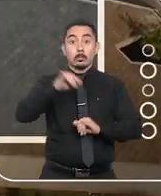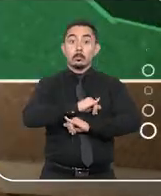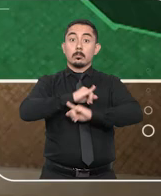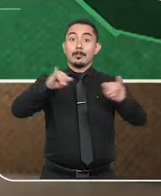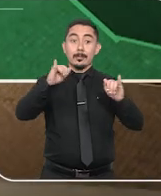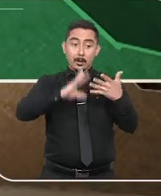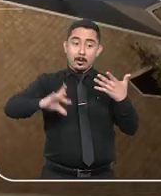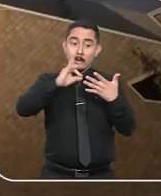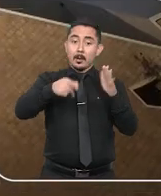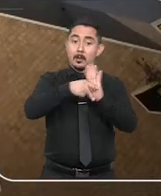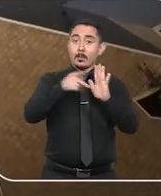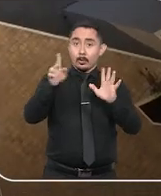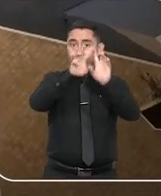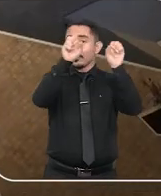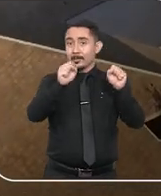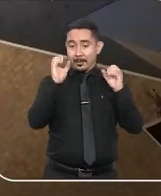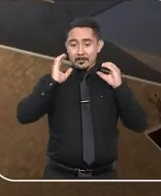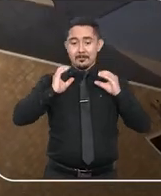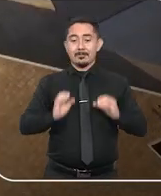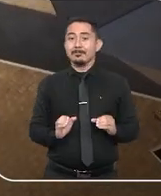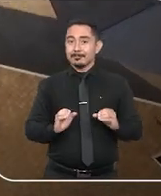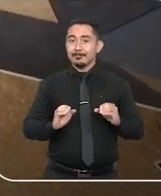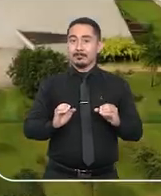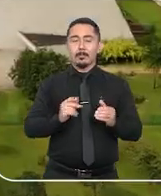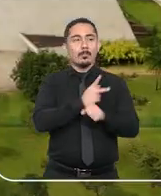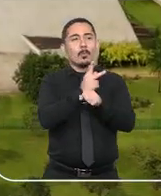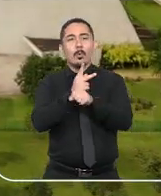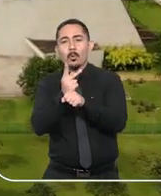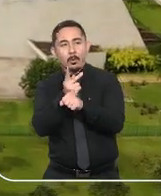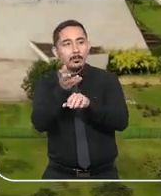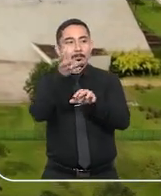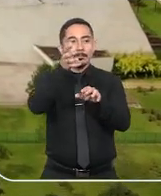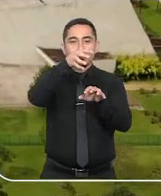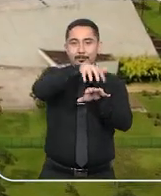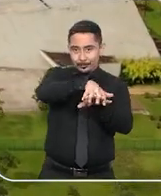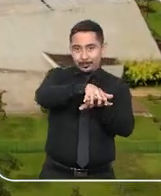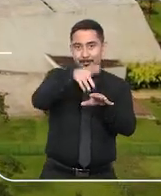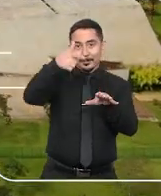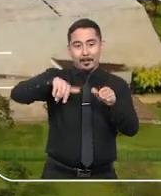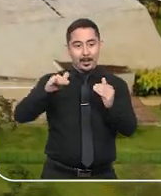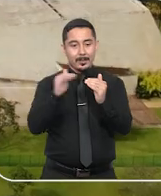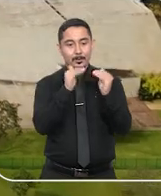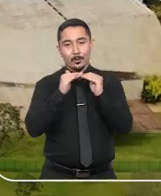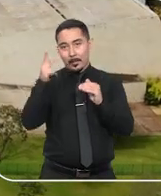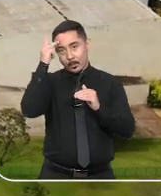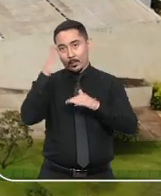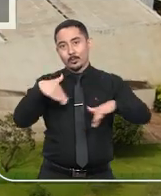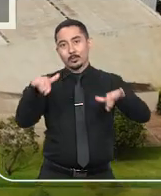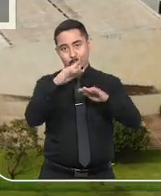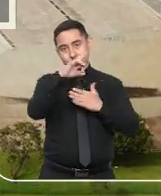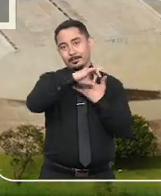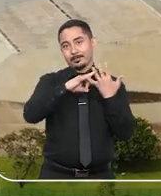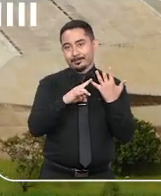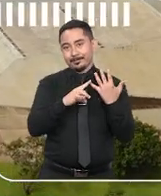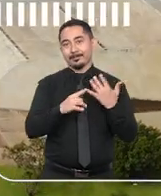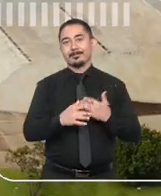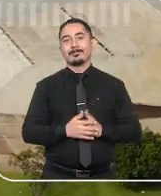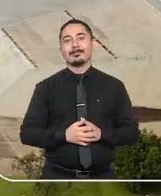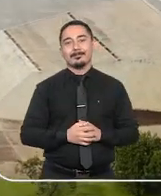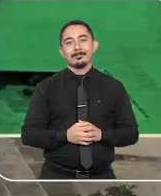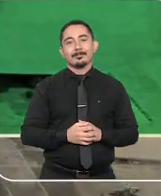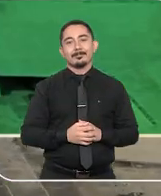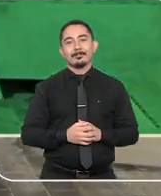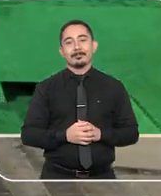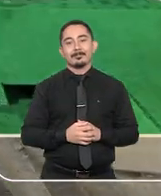diariamente o papel de destaque do Tribunal da Cidadania na busca pela inclusão e igualdade das pessoas com